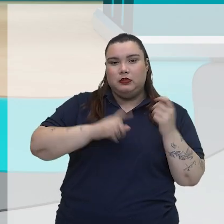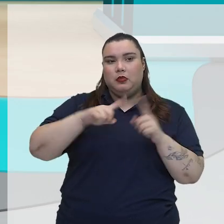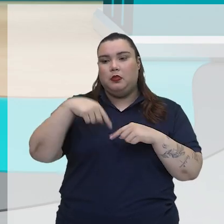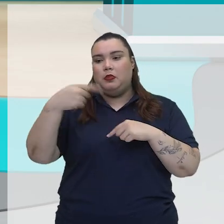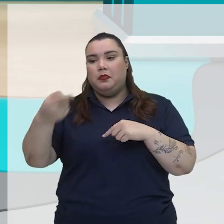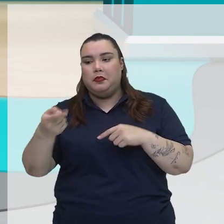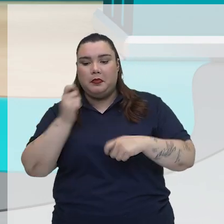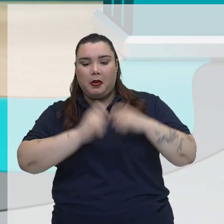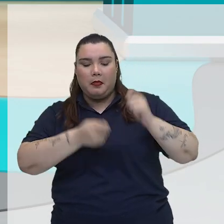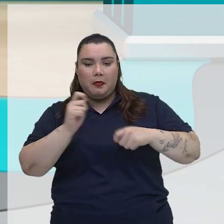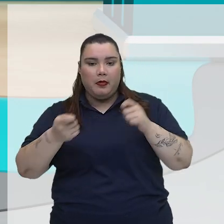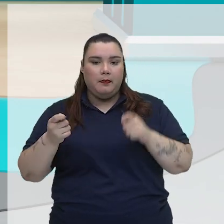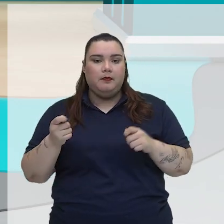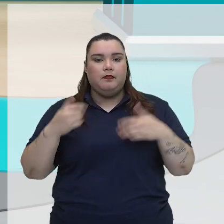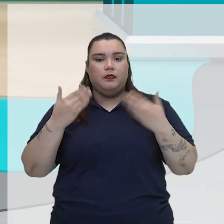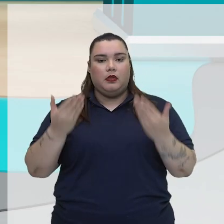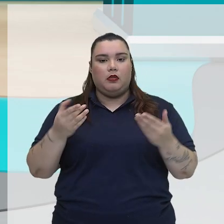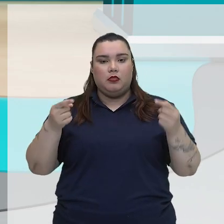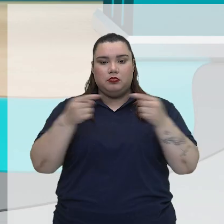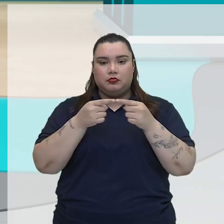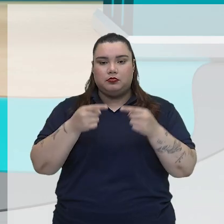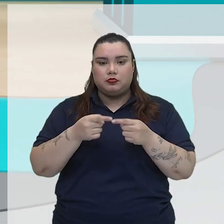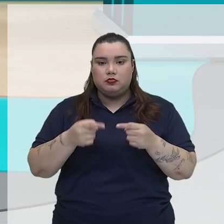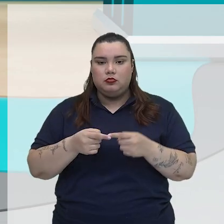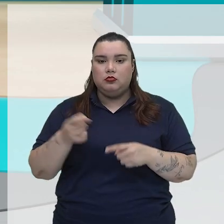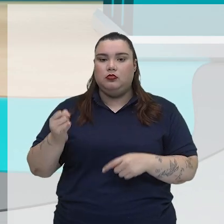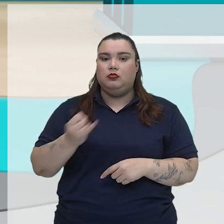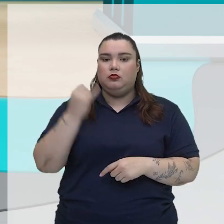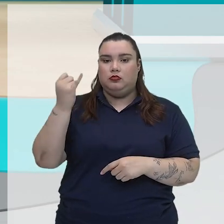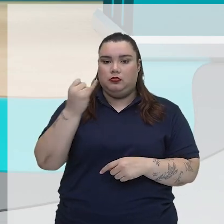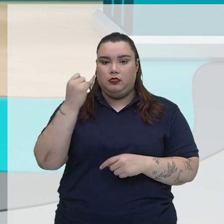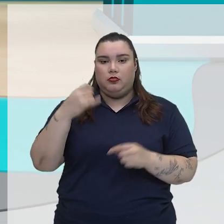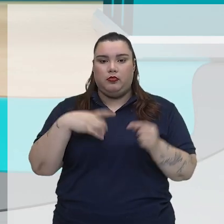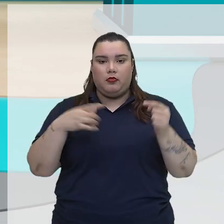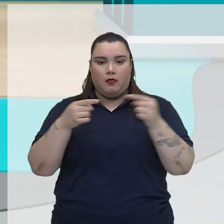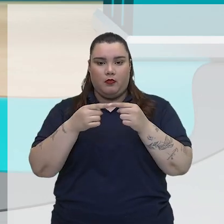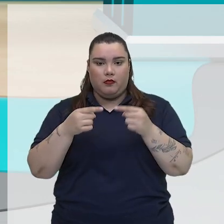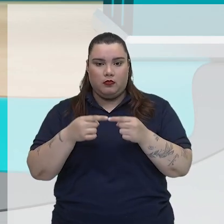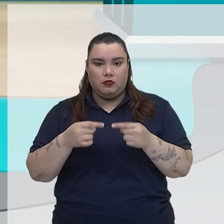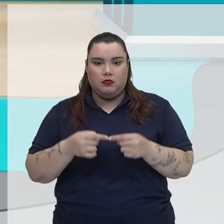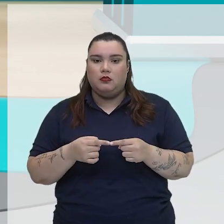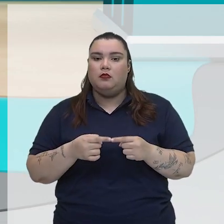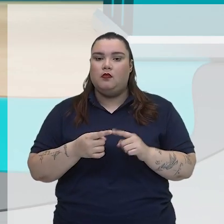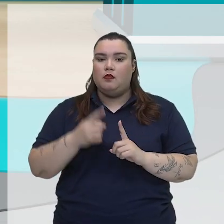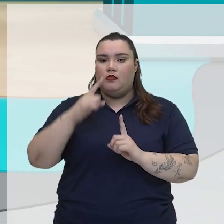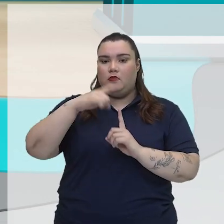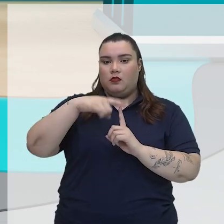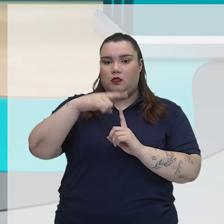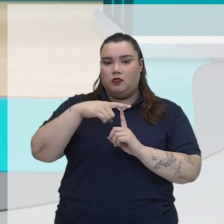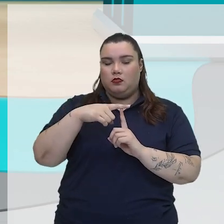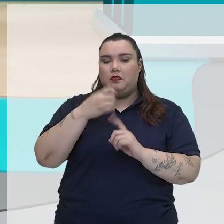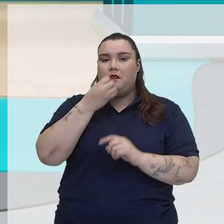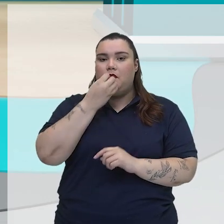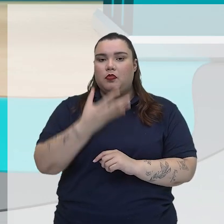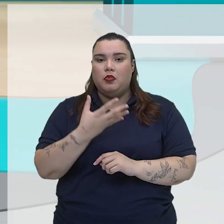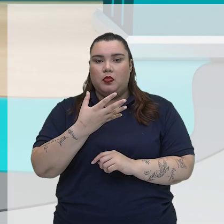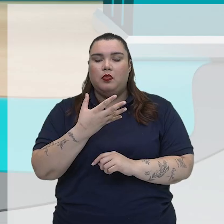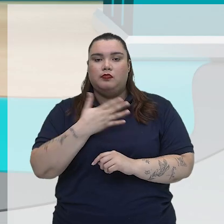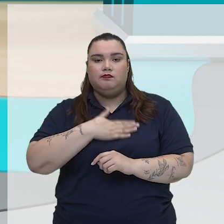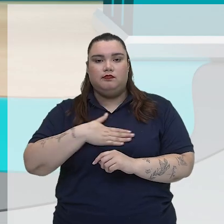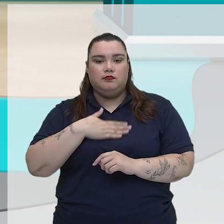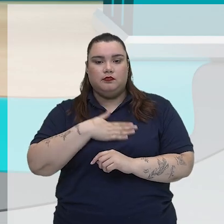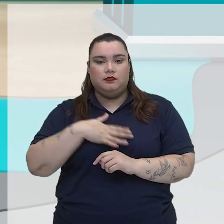Então, a harmonia ela é essencial para que esses sons sejam combinados, né, de uma forma